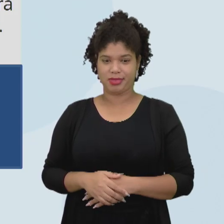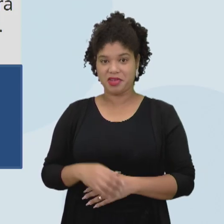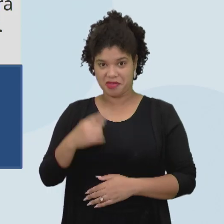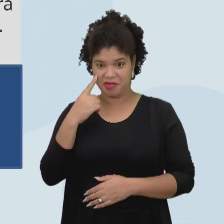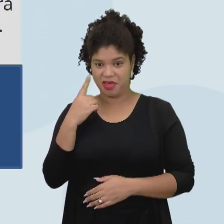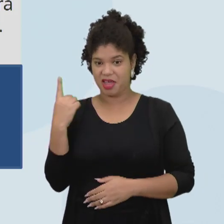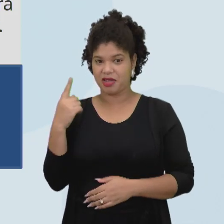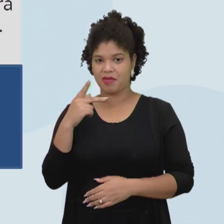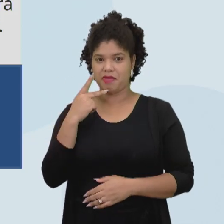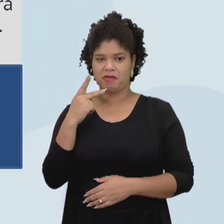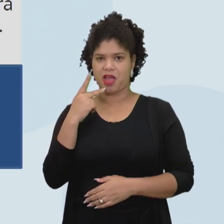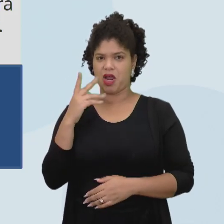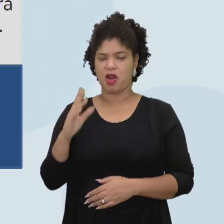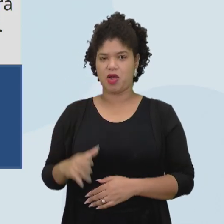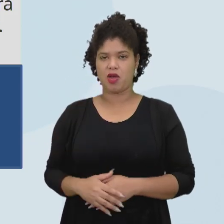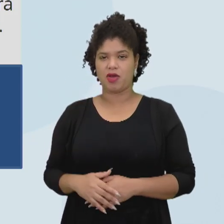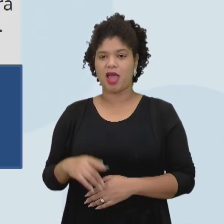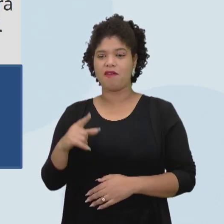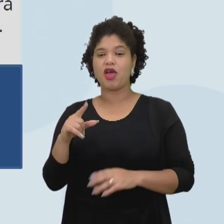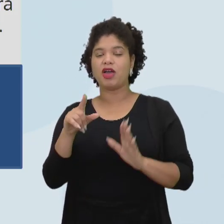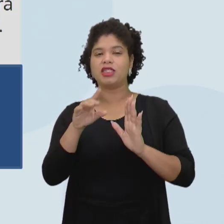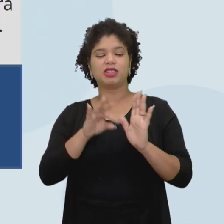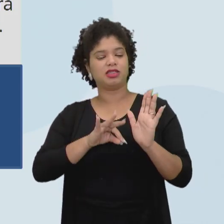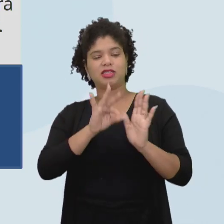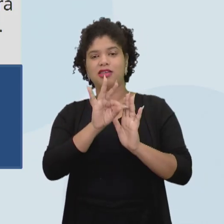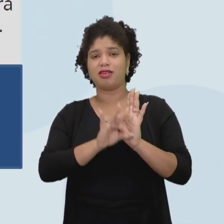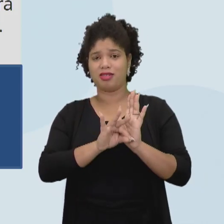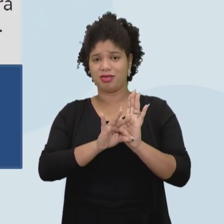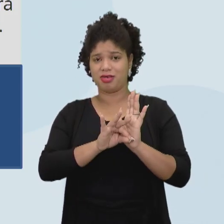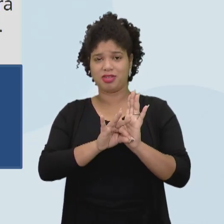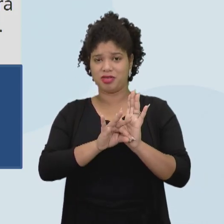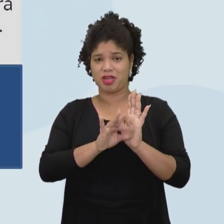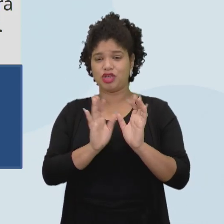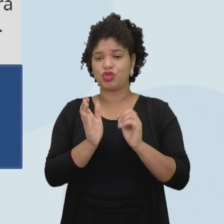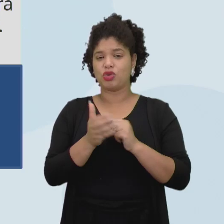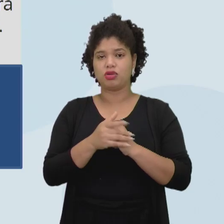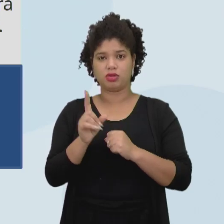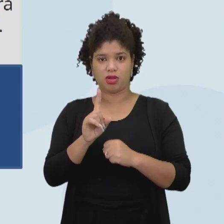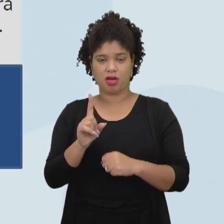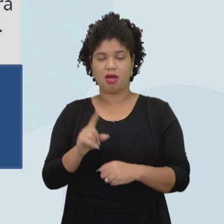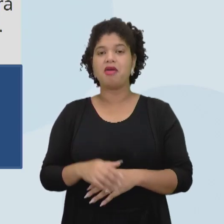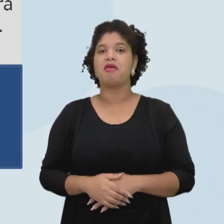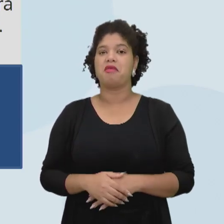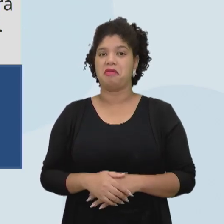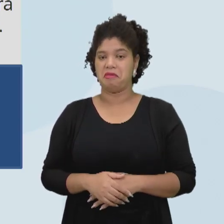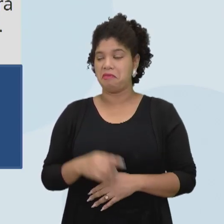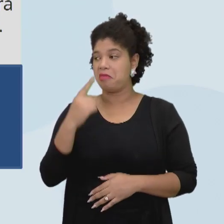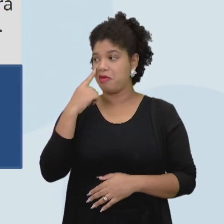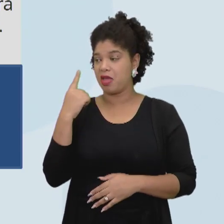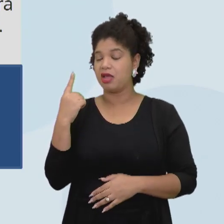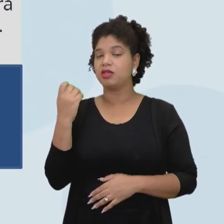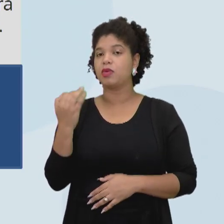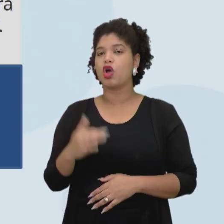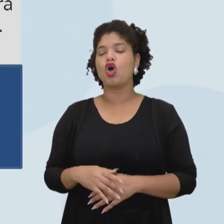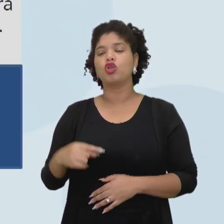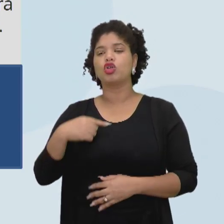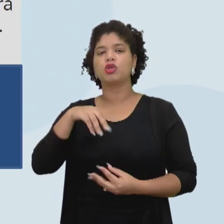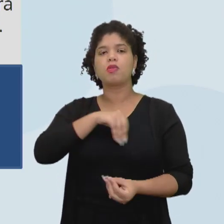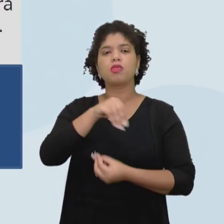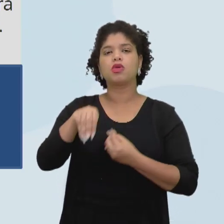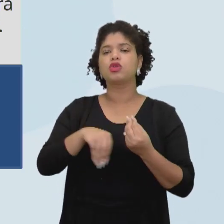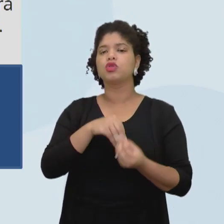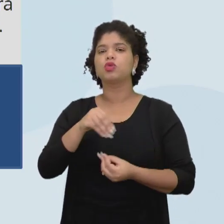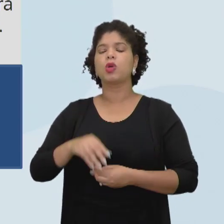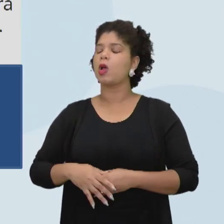sincerão, né? Eles não escamotearam nada. Estão deixando muito claro que não querem a miscigenação porque eles se